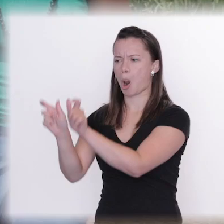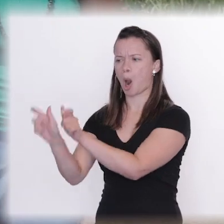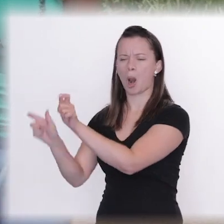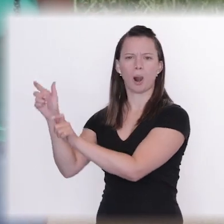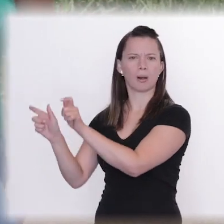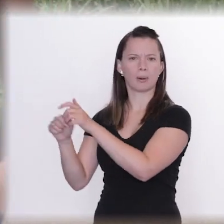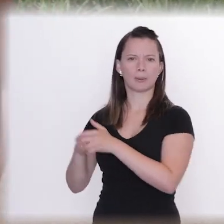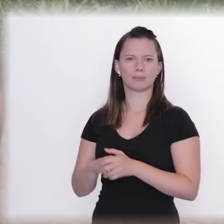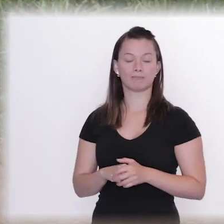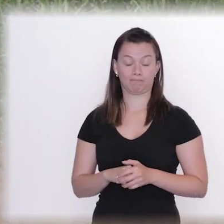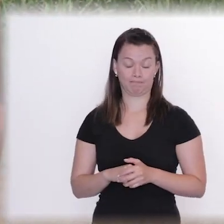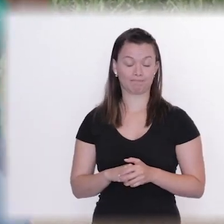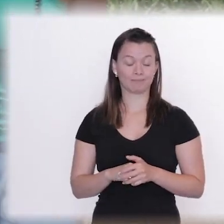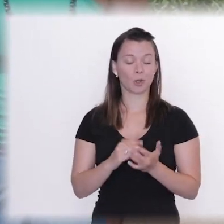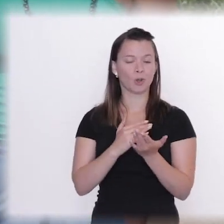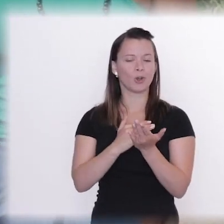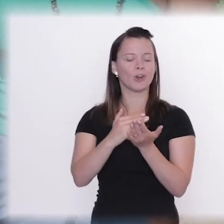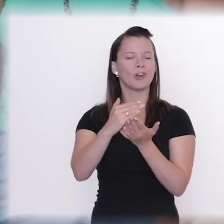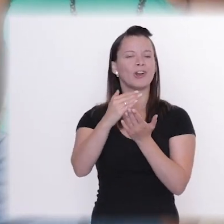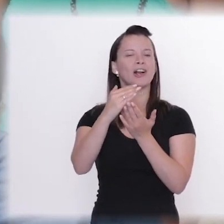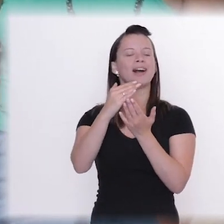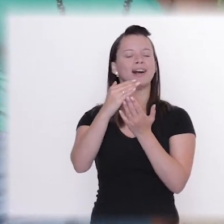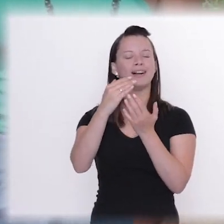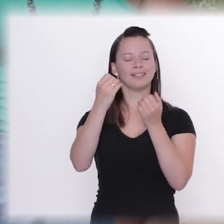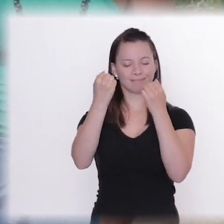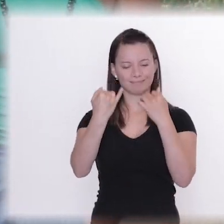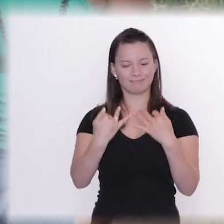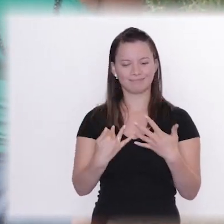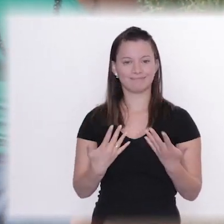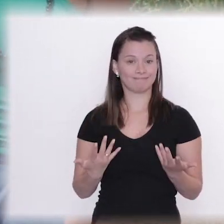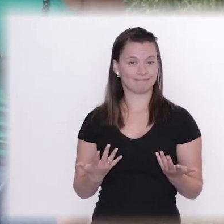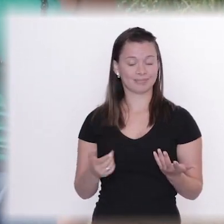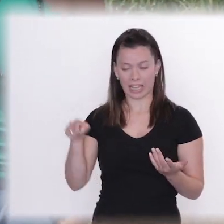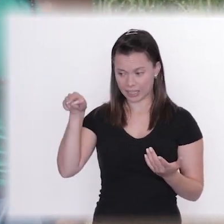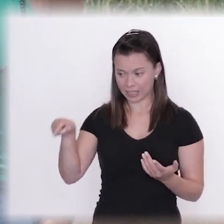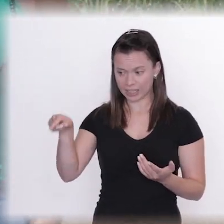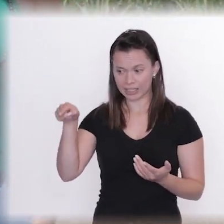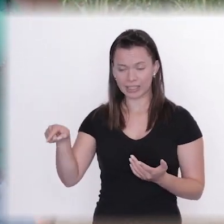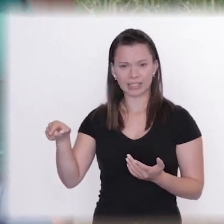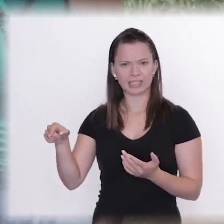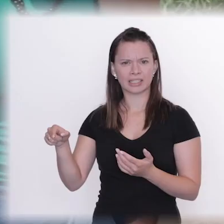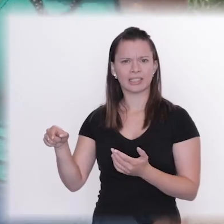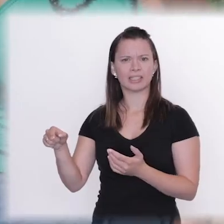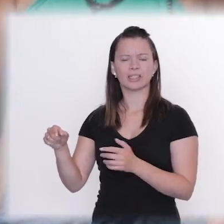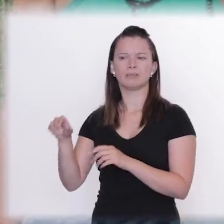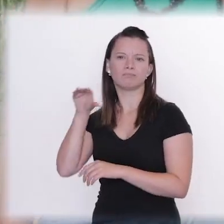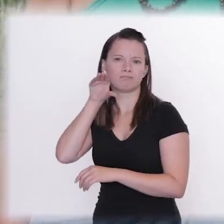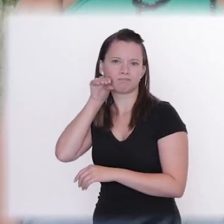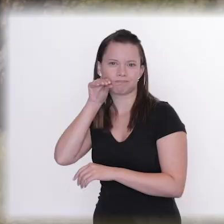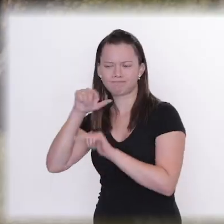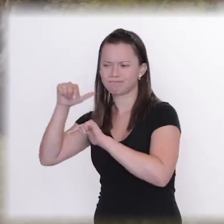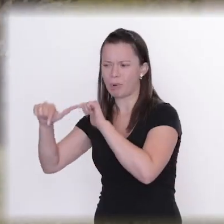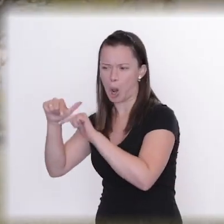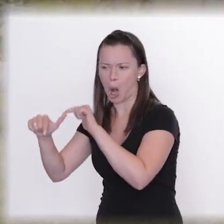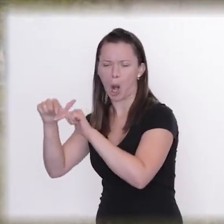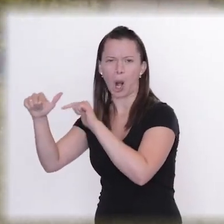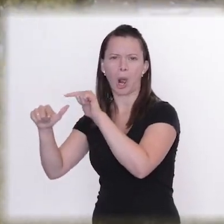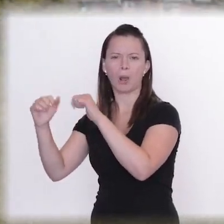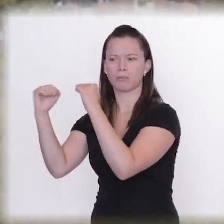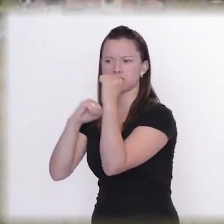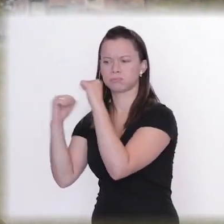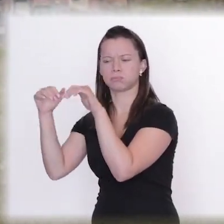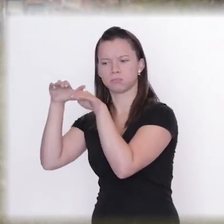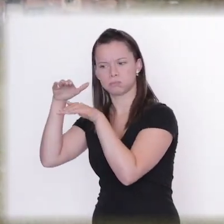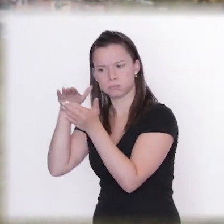primeiro ponto para a gente começar qualquer conversa sobre periferia, quem mora é a classe trabalhadora. A classe trabalhadora destituída dos meios de produção e